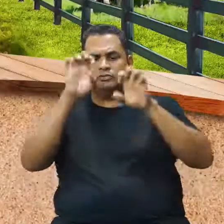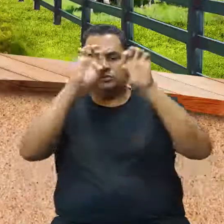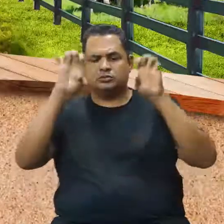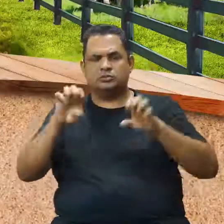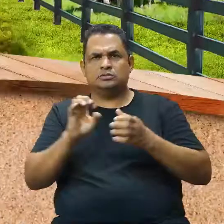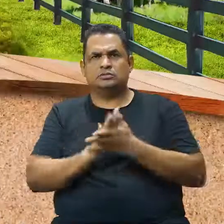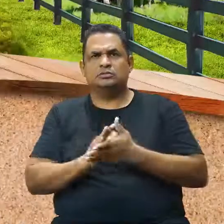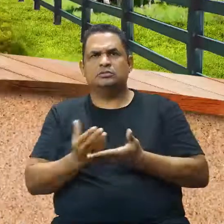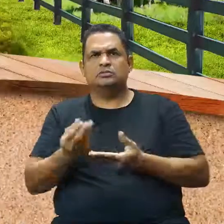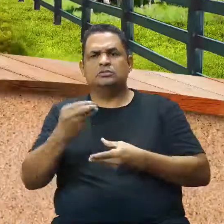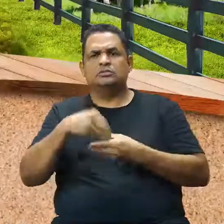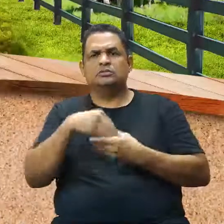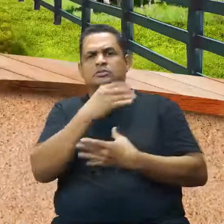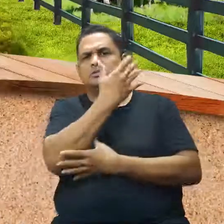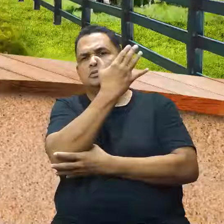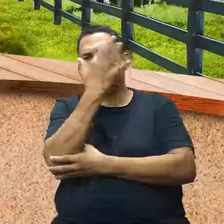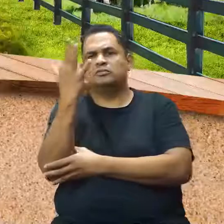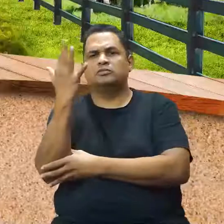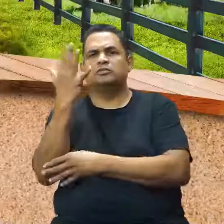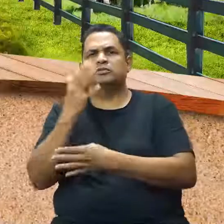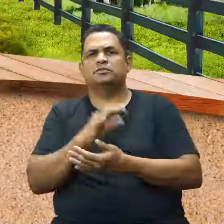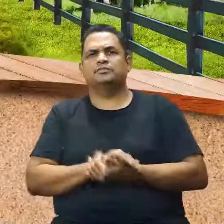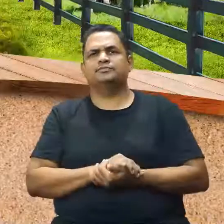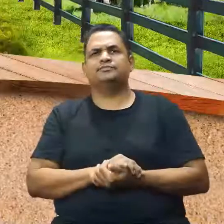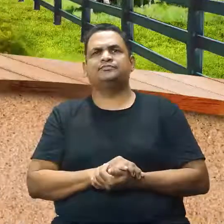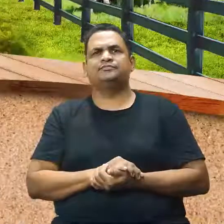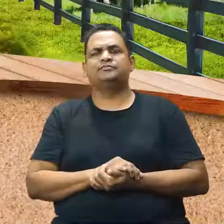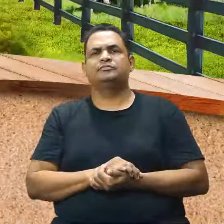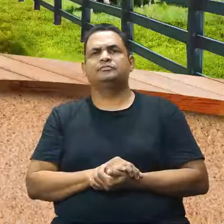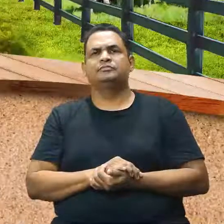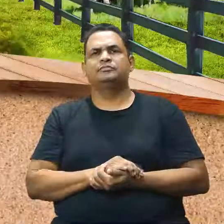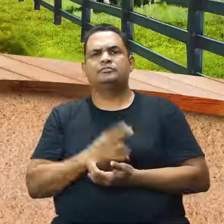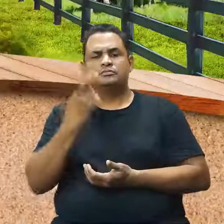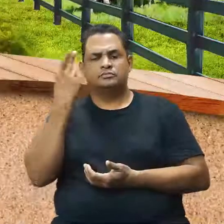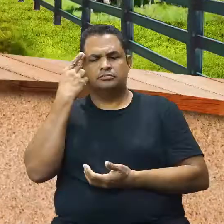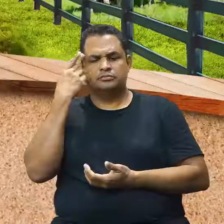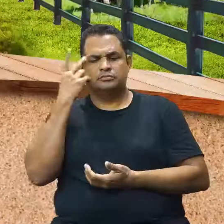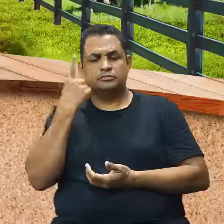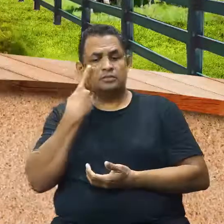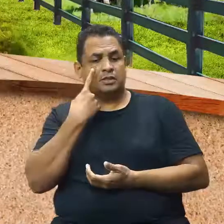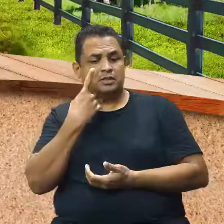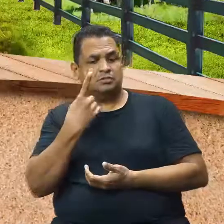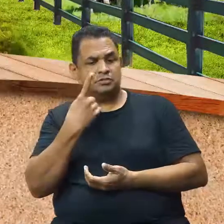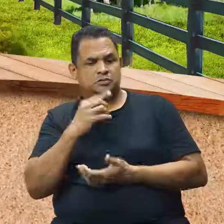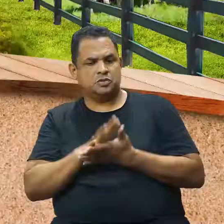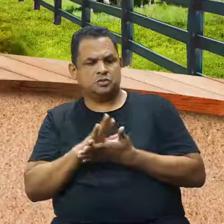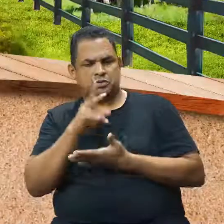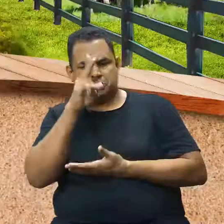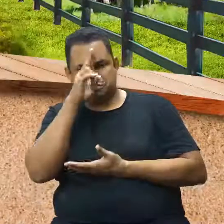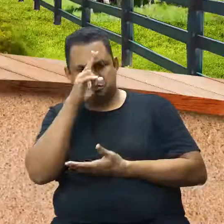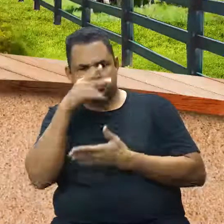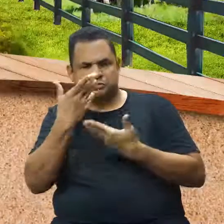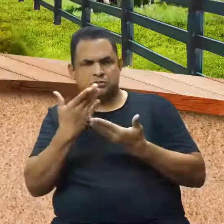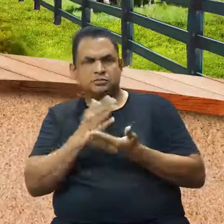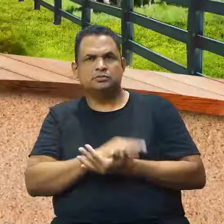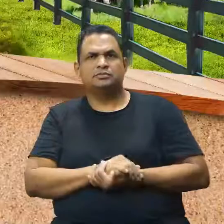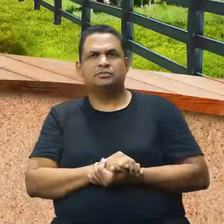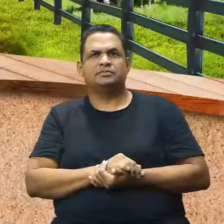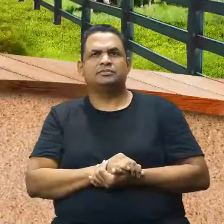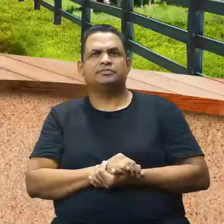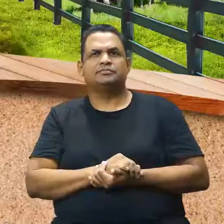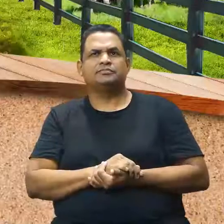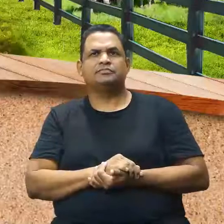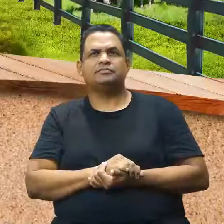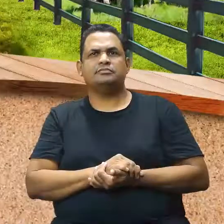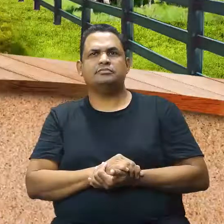fazem parte da floresta. Então, naturalmente, não é visto como praga. Naturalmente, é visto